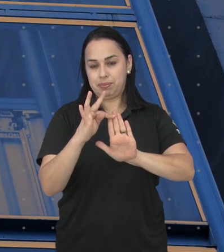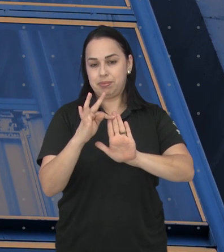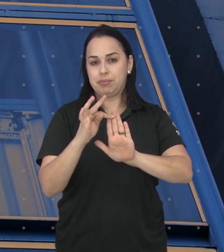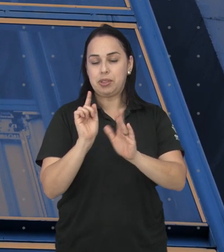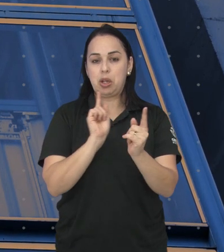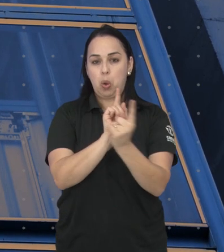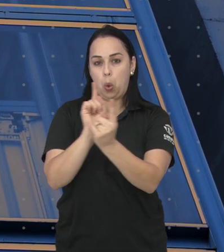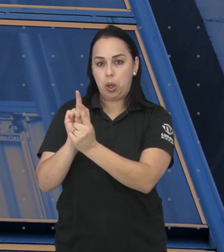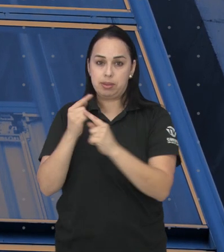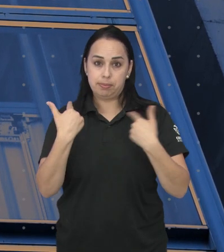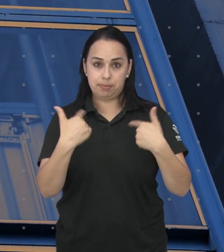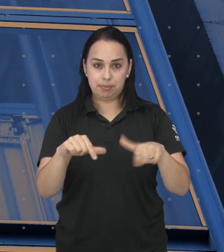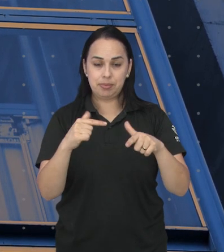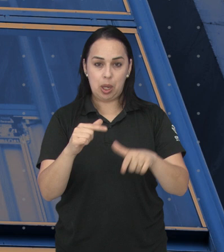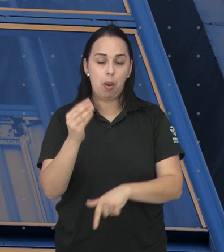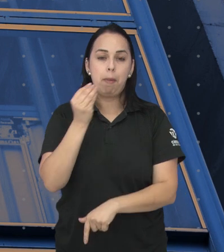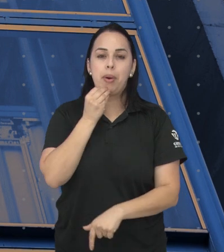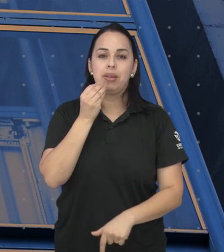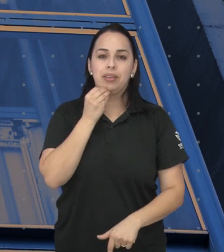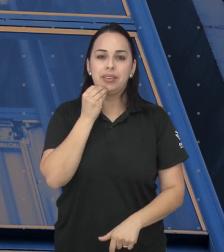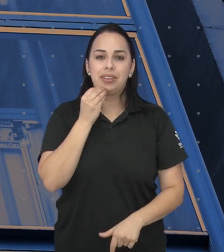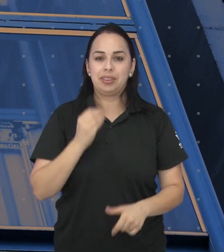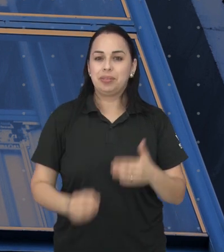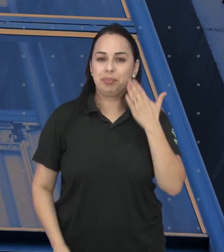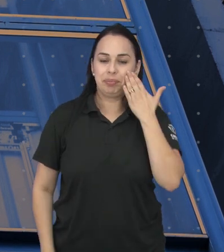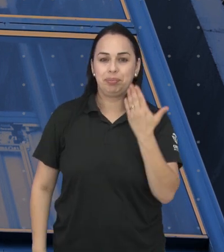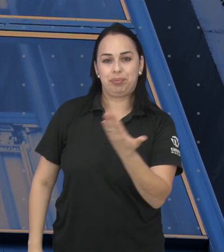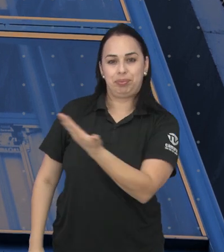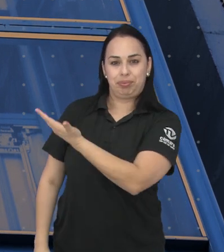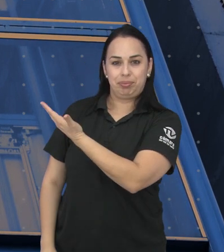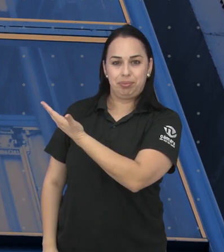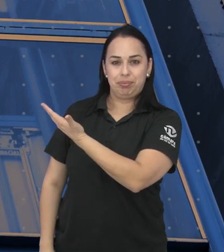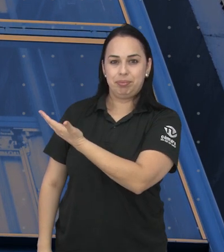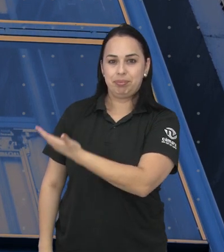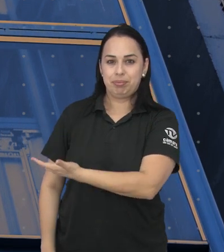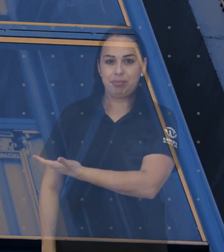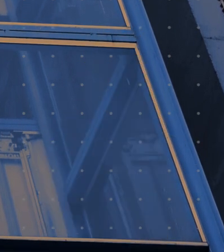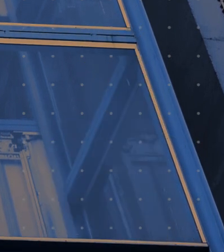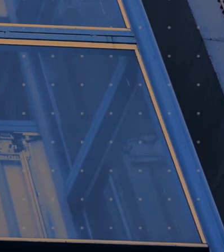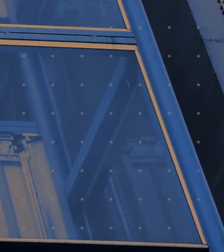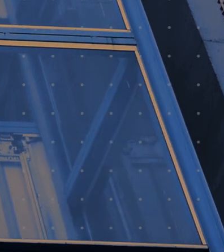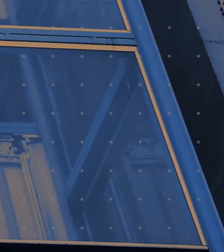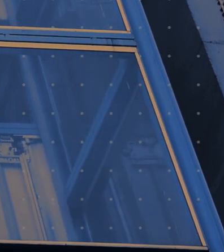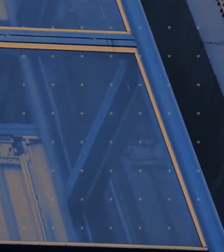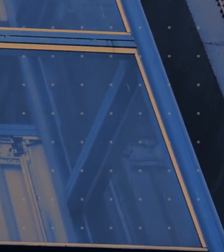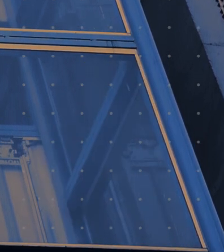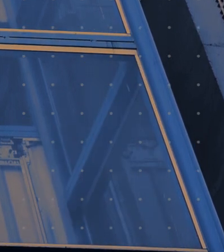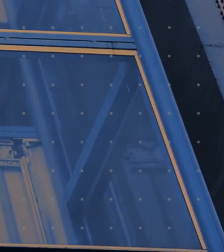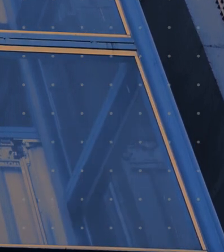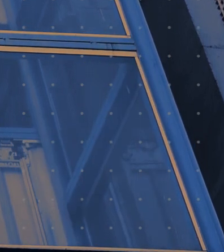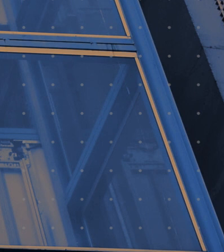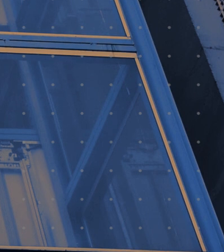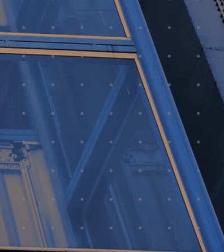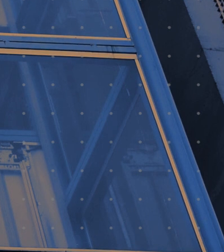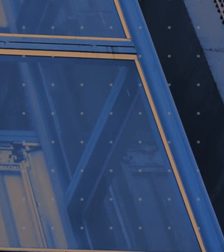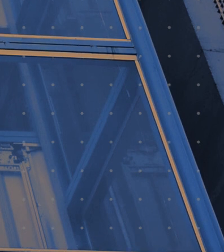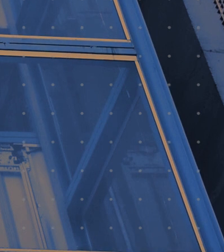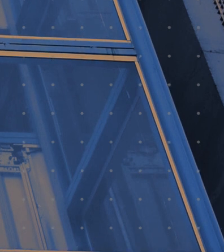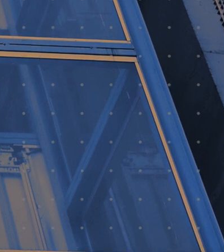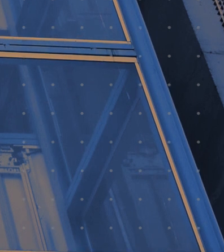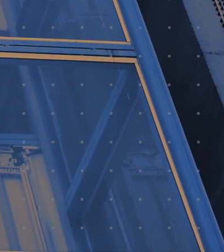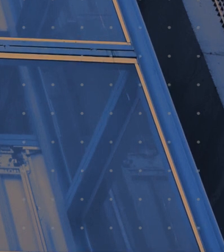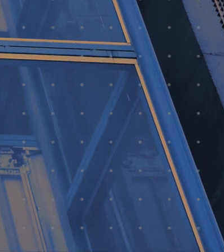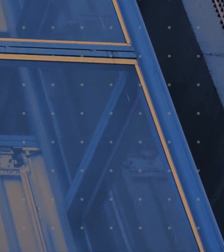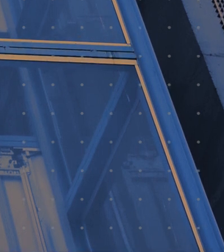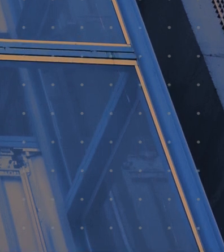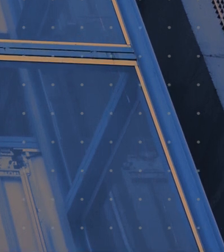O PAT, Posto de Atendimento ao Trabalhador de São José dos Campos, tem oportunidades de emprego para ajudante em manutenção de